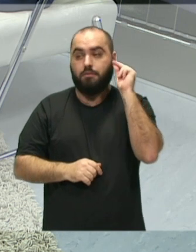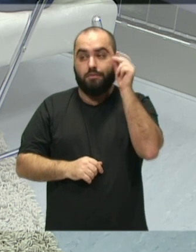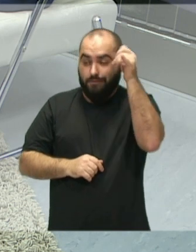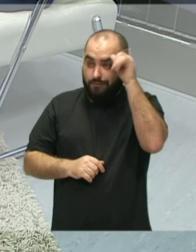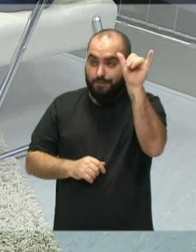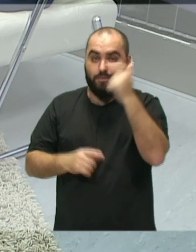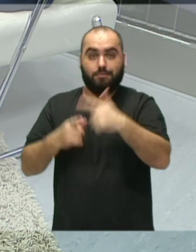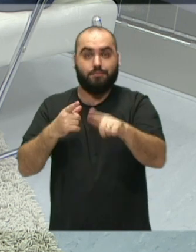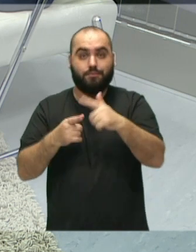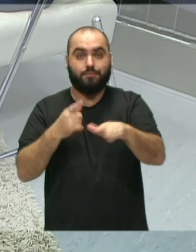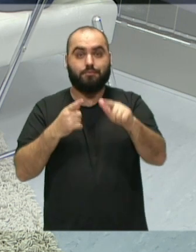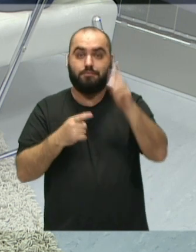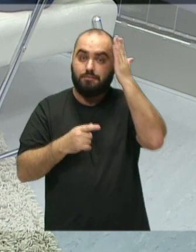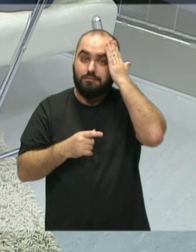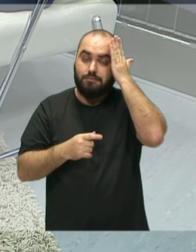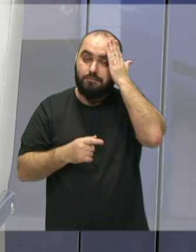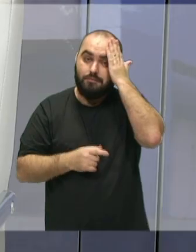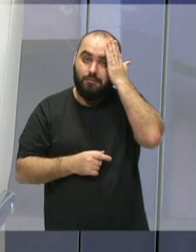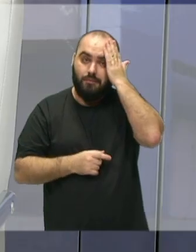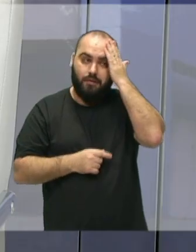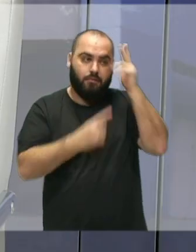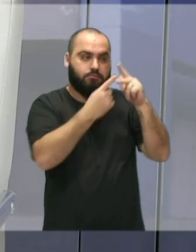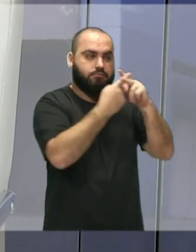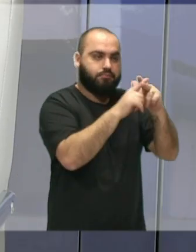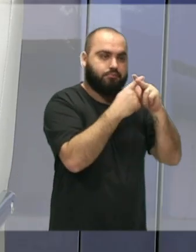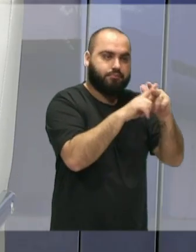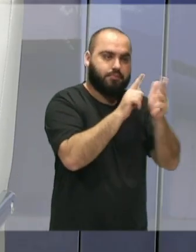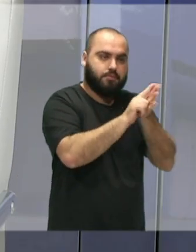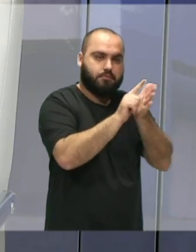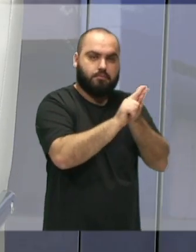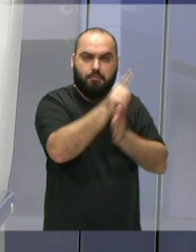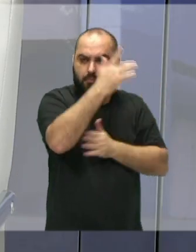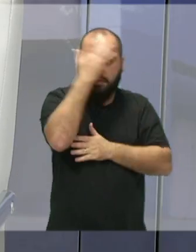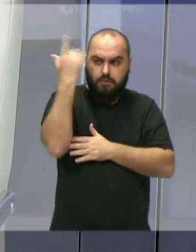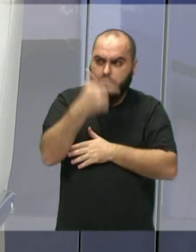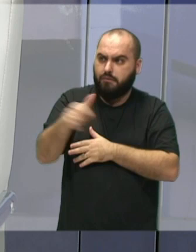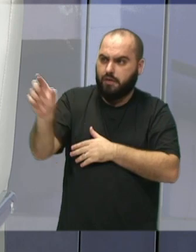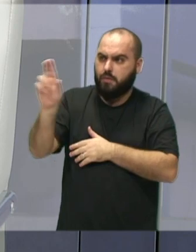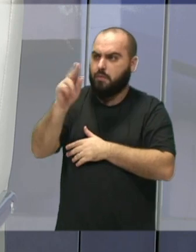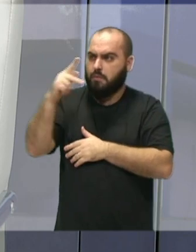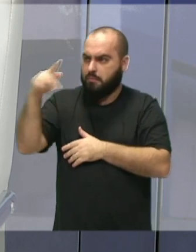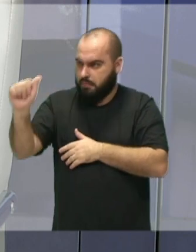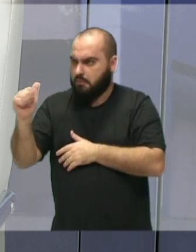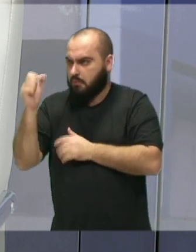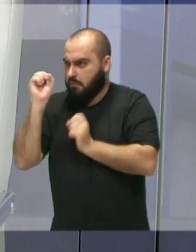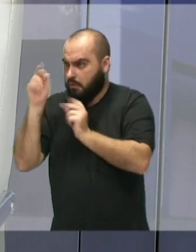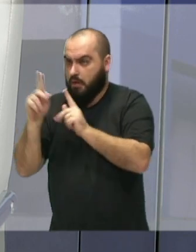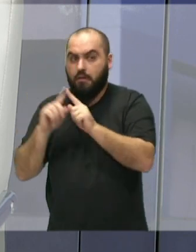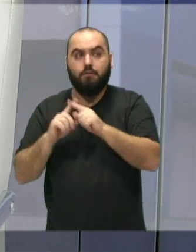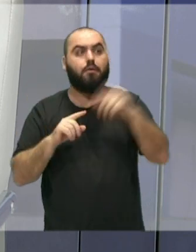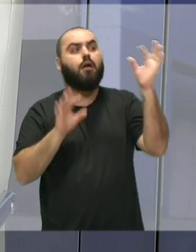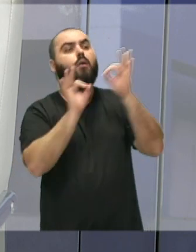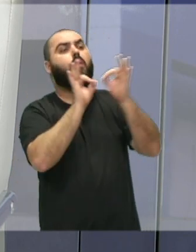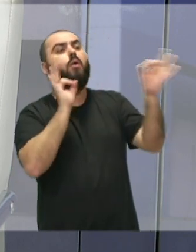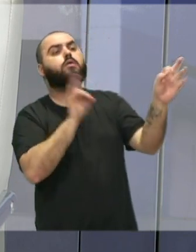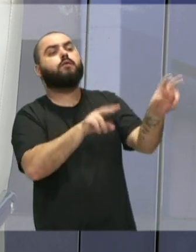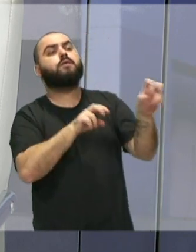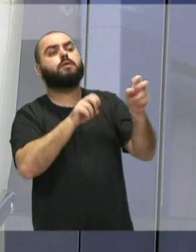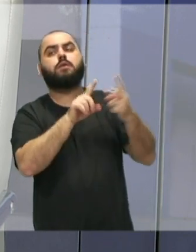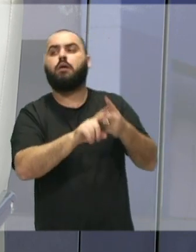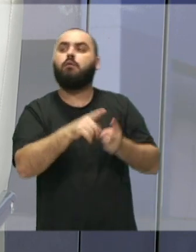manutenção dos postos de saúde. O pessoal que anda aqui nos UPAs, tudo bem. Mas vai lá na área rural, vai ali no São